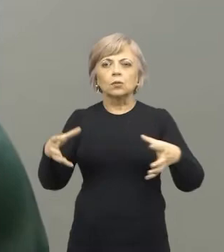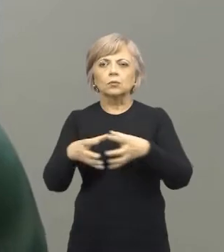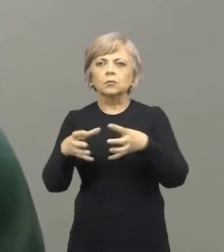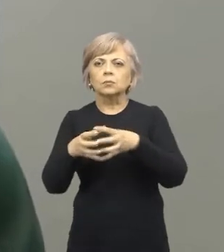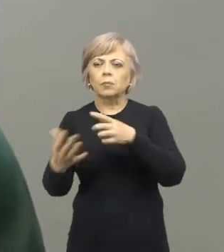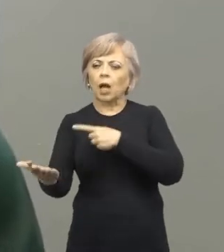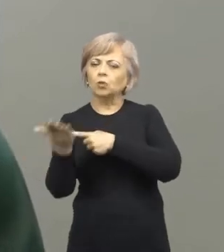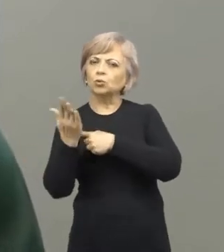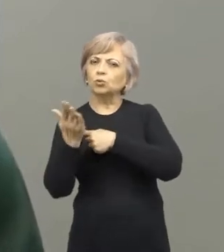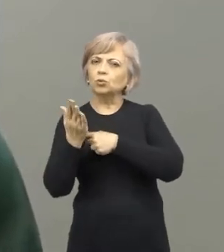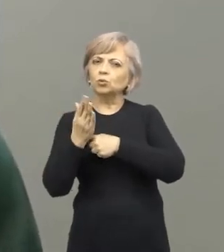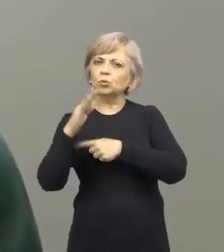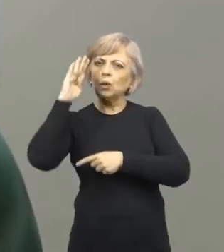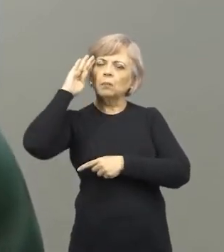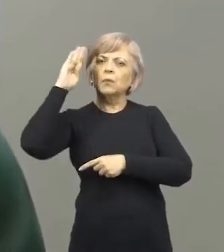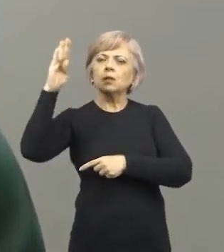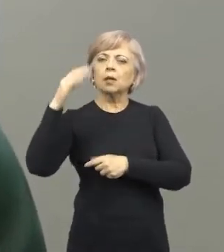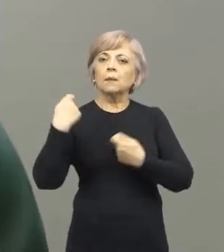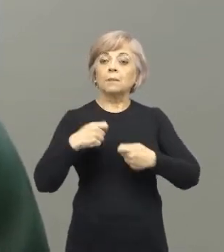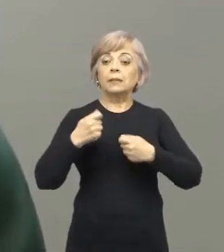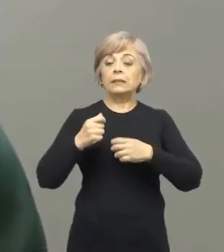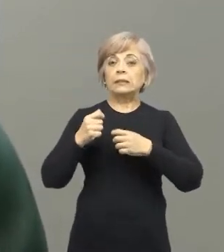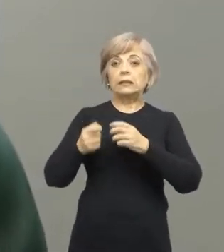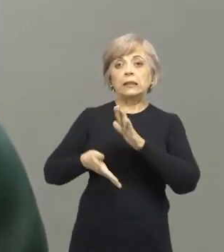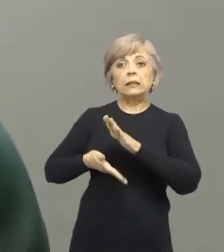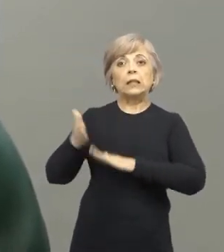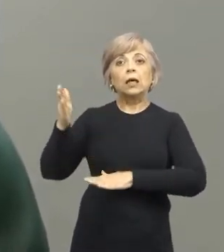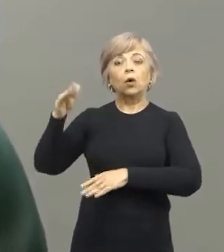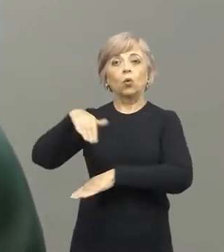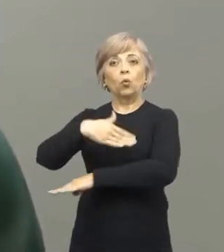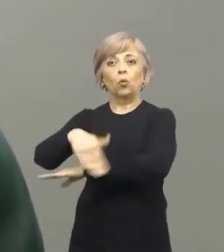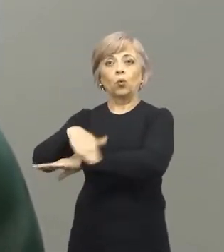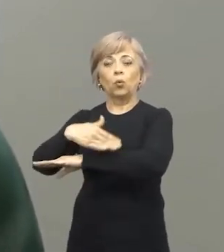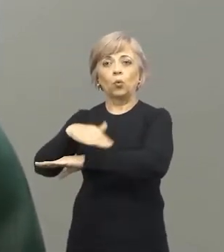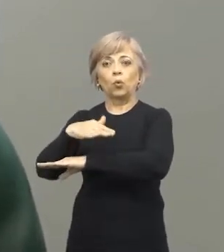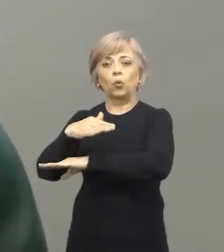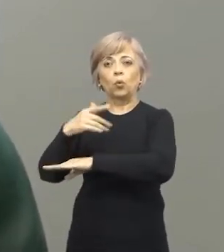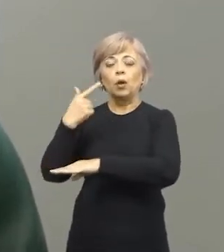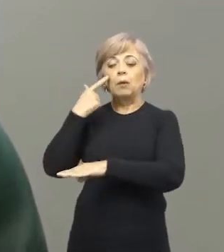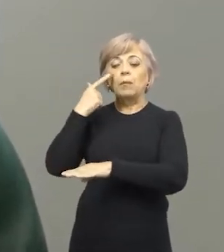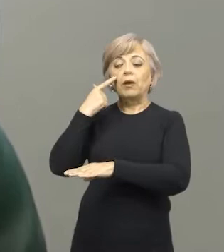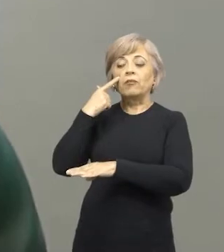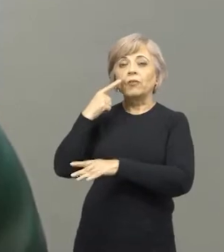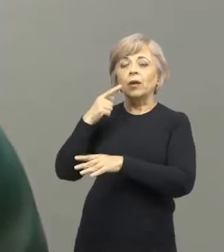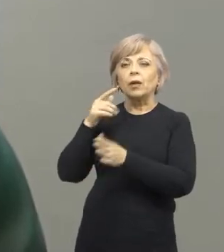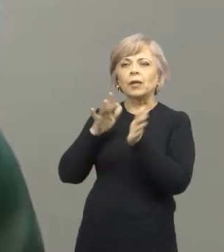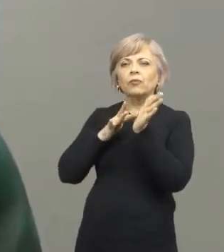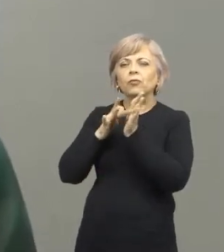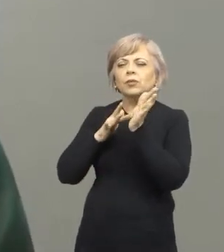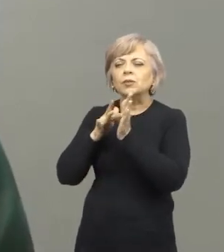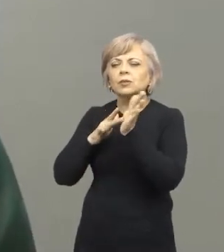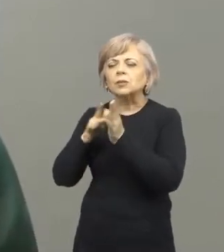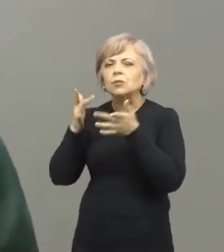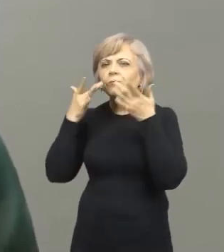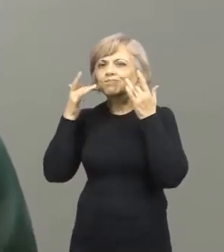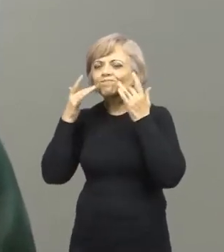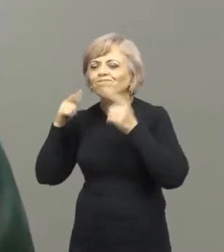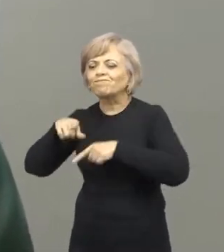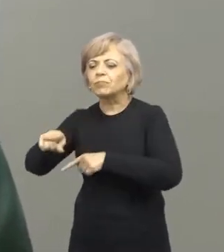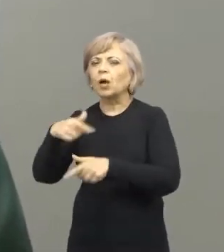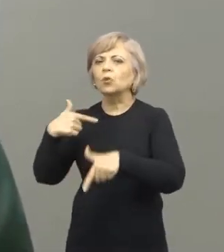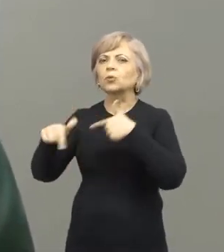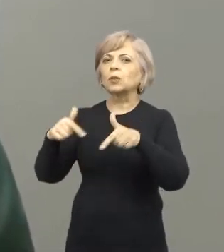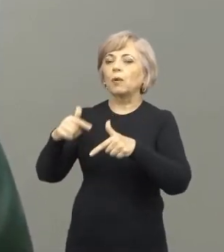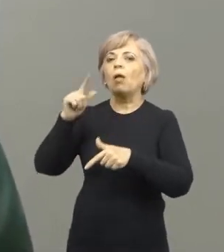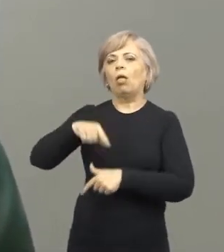auxiliasse, principalmente quando temos que ir à rua fazer reproduções simuladas em conjunto com a Polícia Civil. É importante que o Ministério